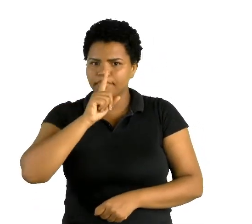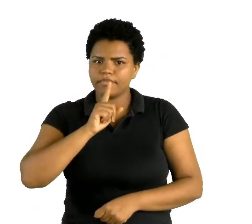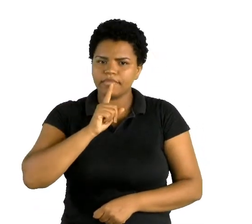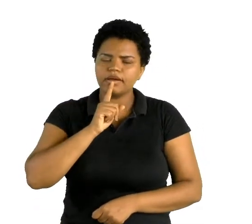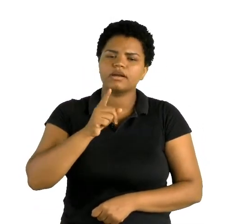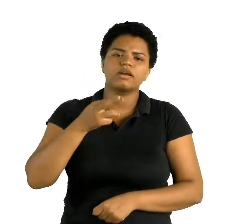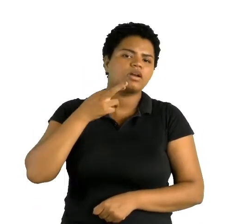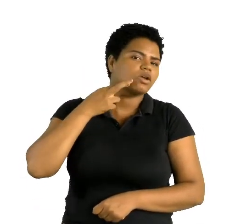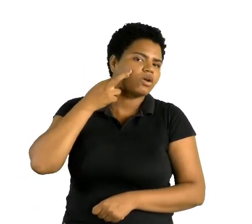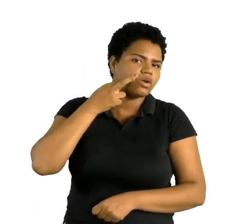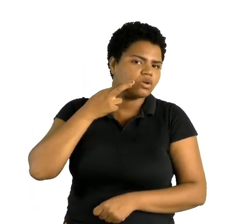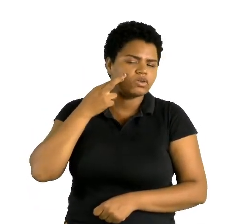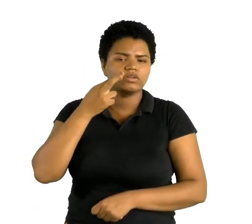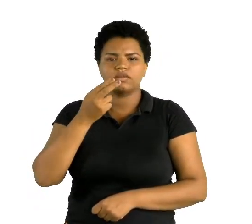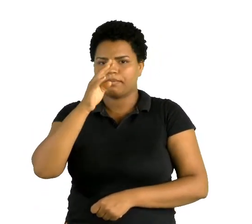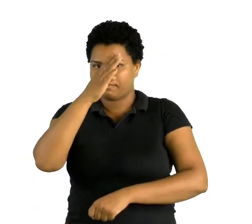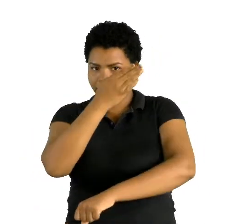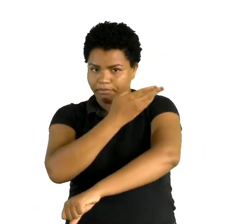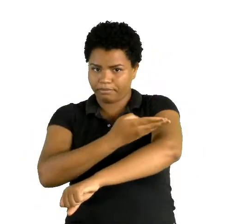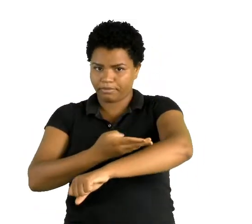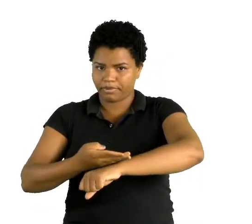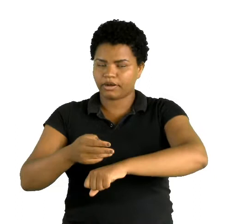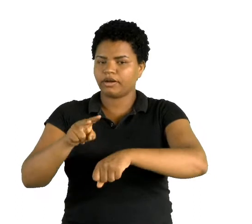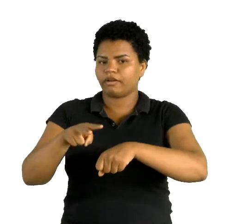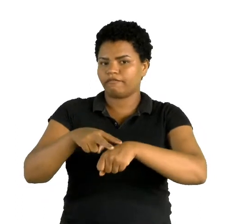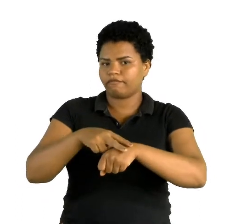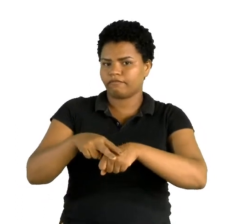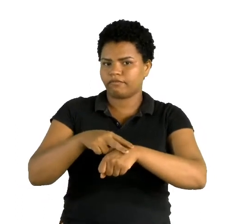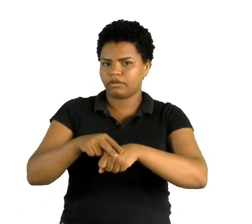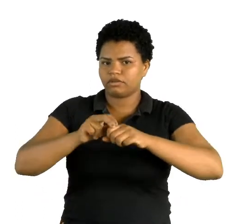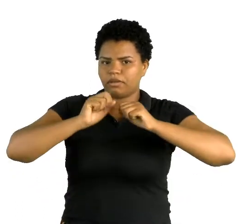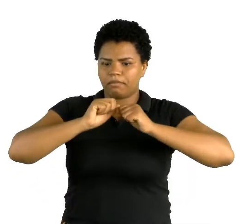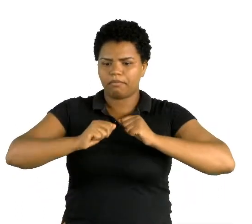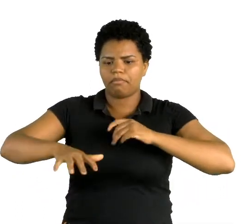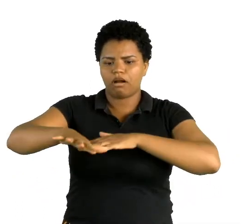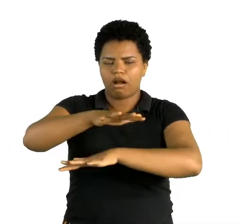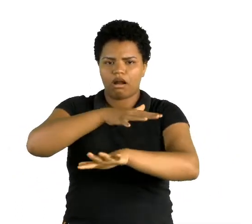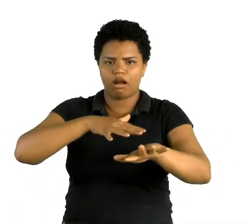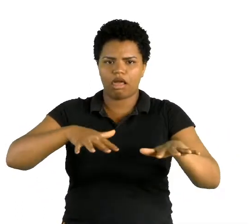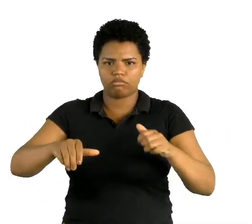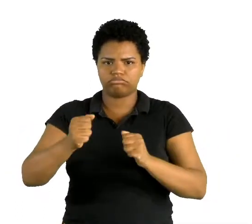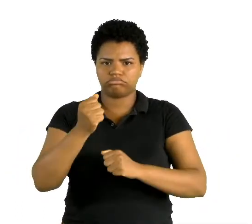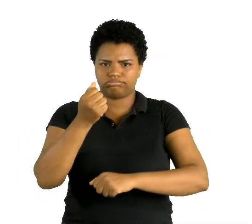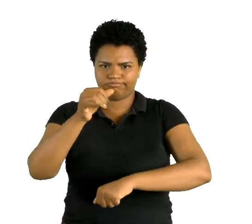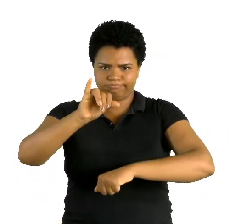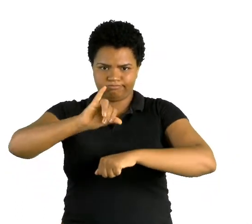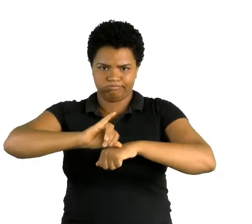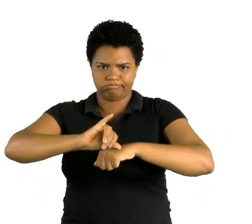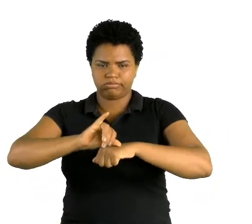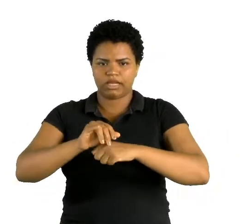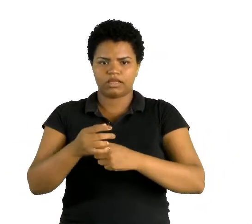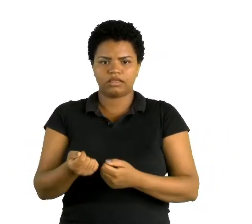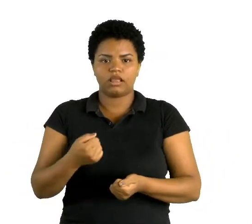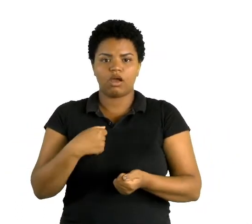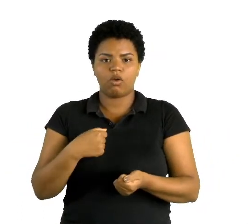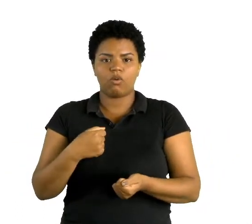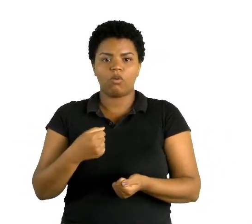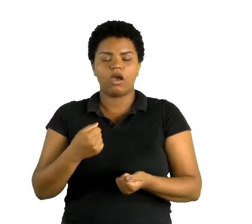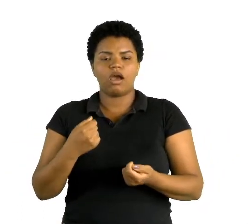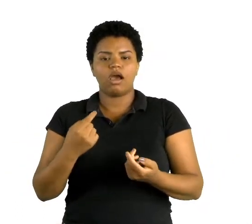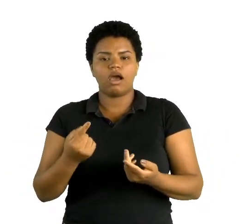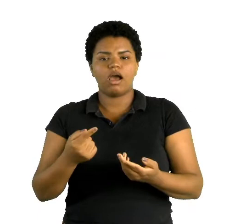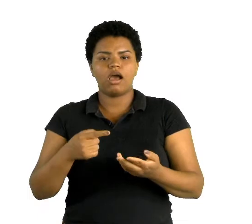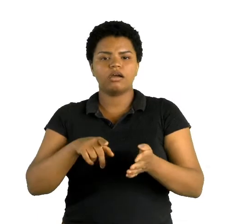e verdes, espalhadas pela capital. A previsão da nova CAP é plantar